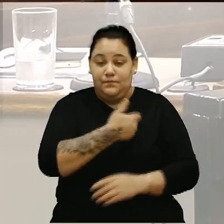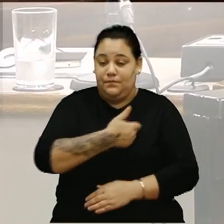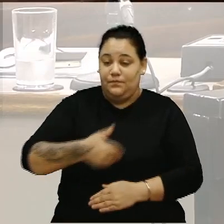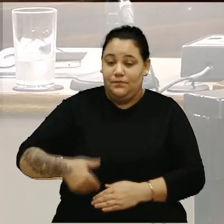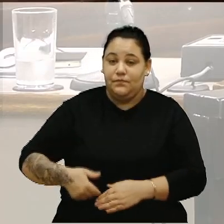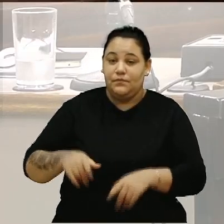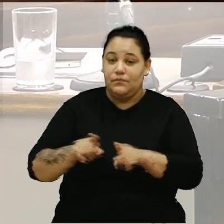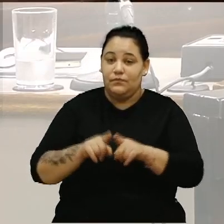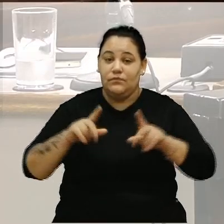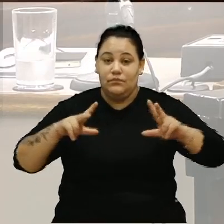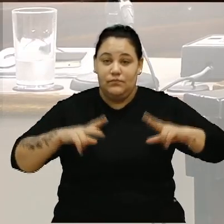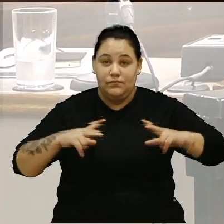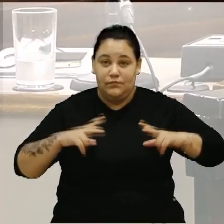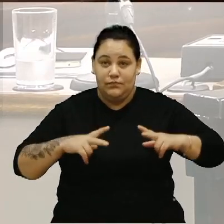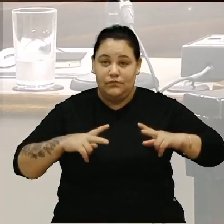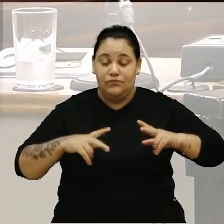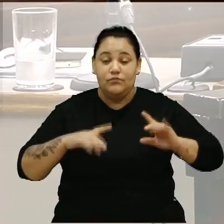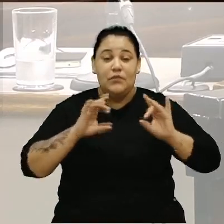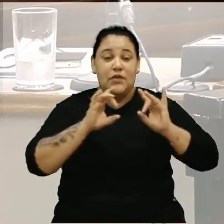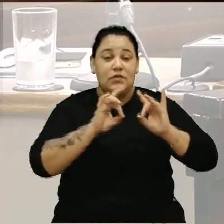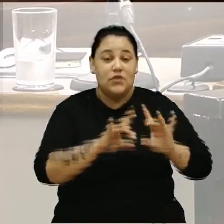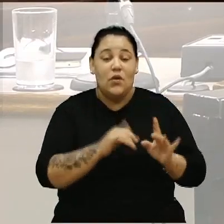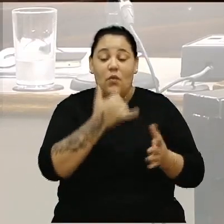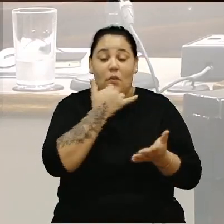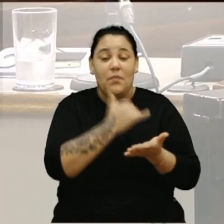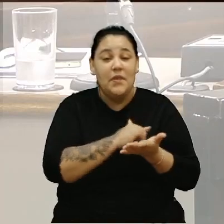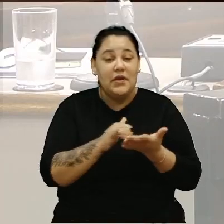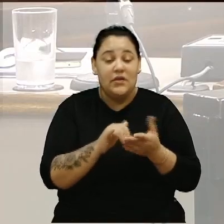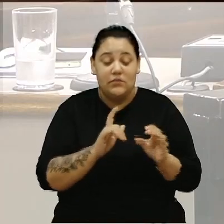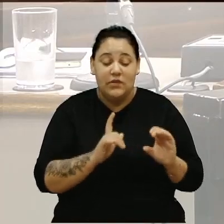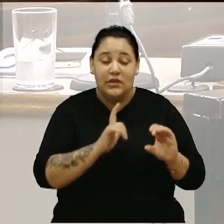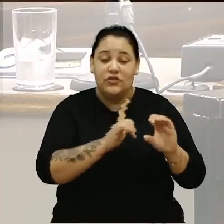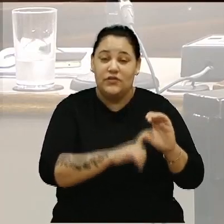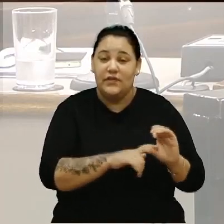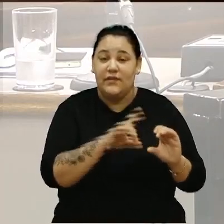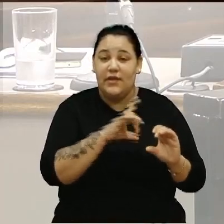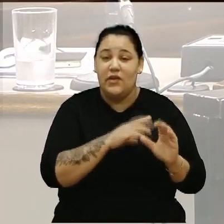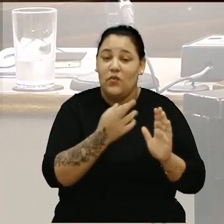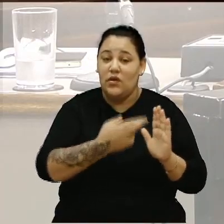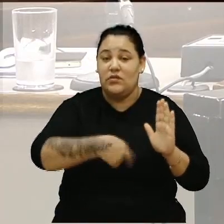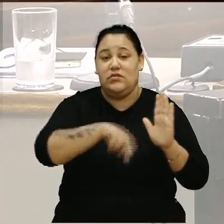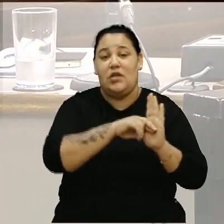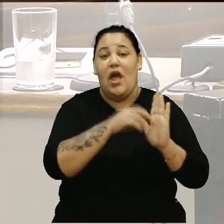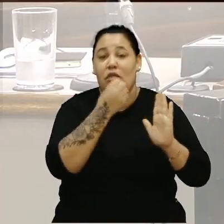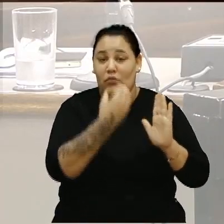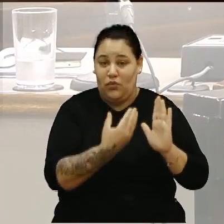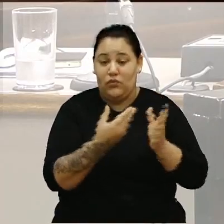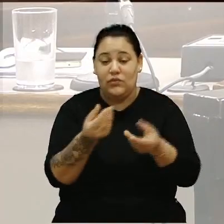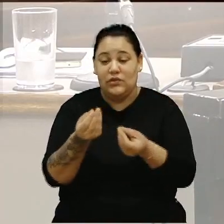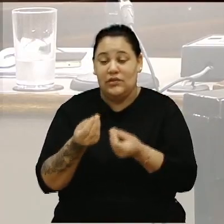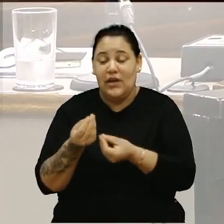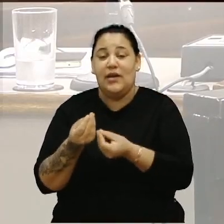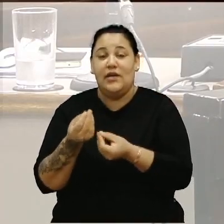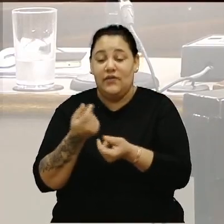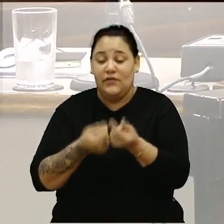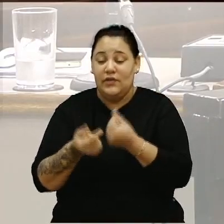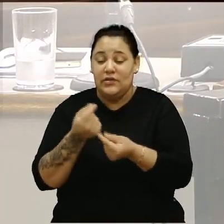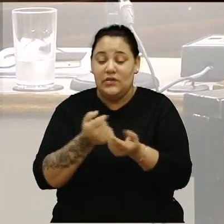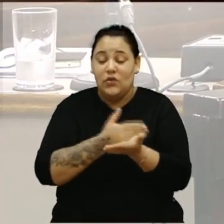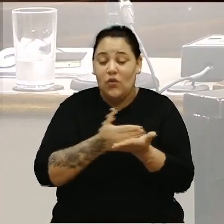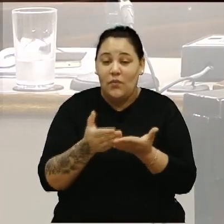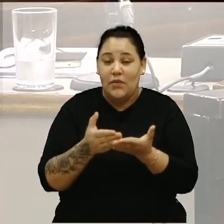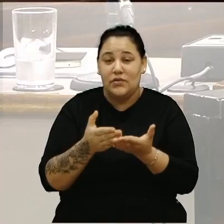somente a quitação ou anistia da dívida resultará em medida efetiva, trazendo condições financeiras de recomeço e